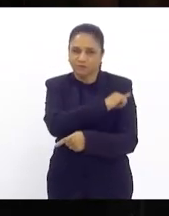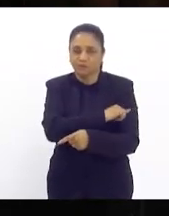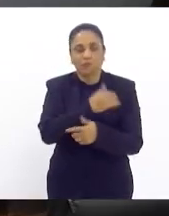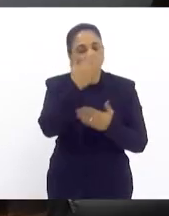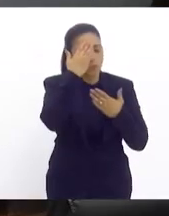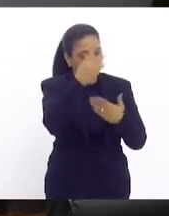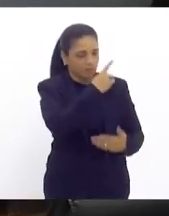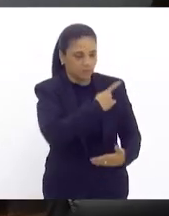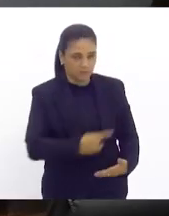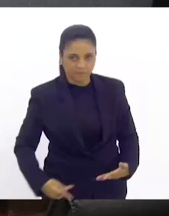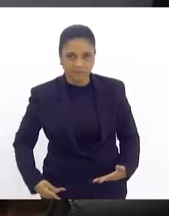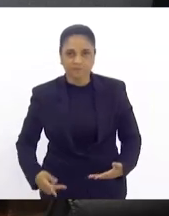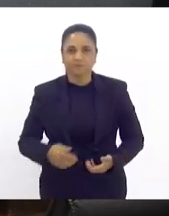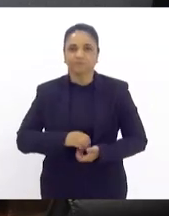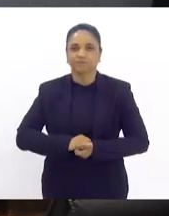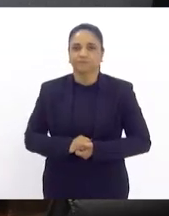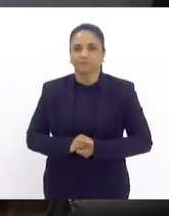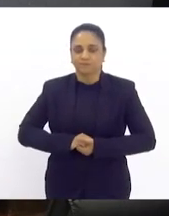presidente